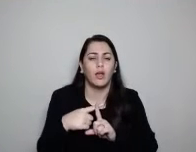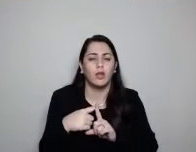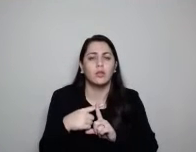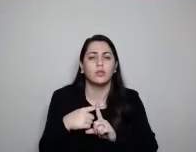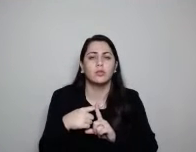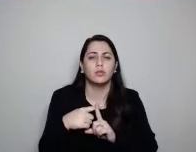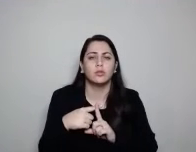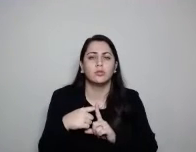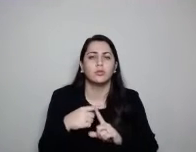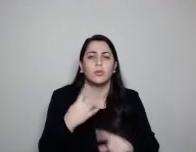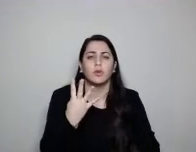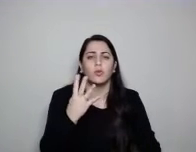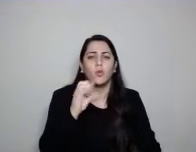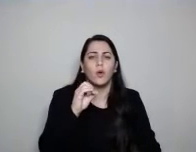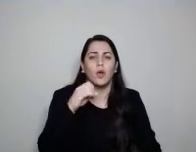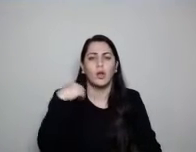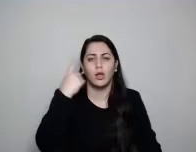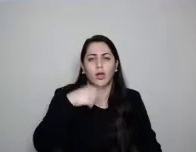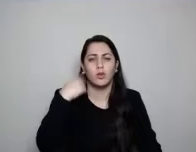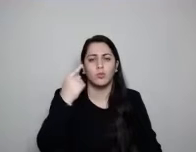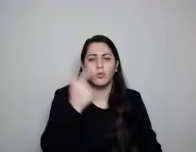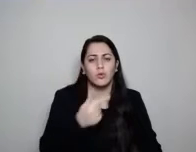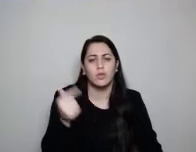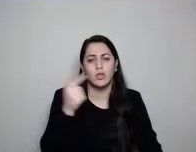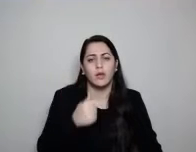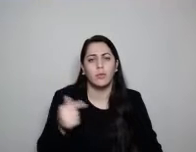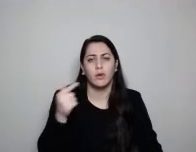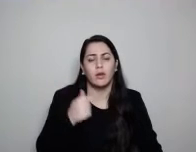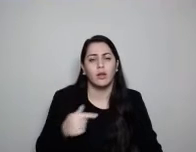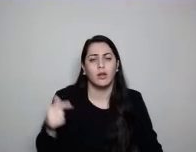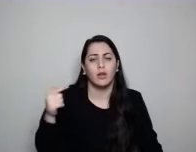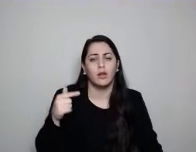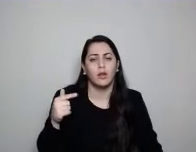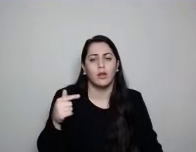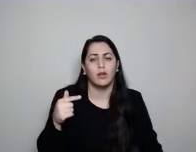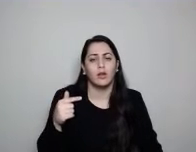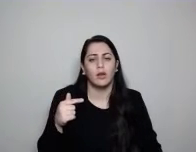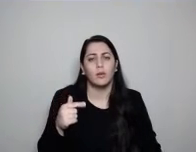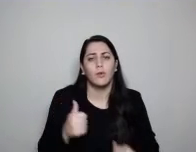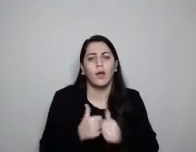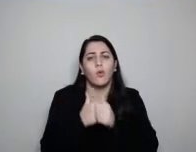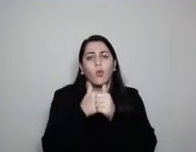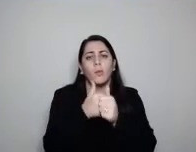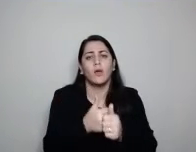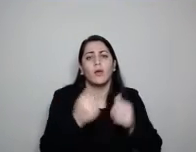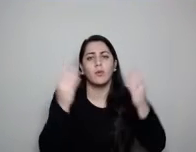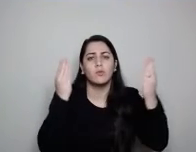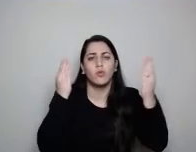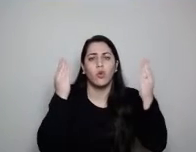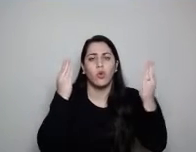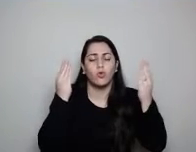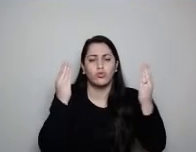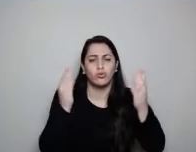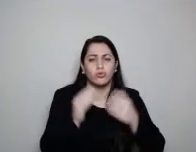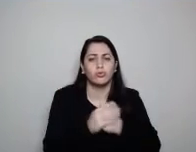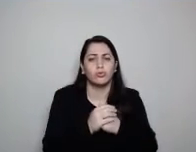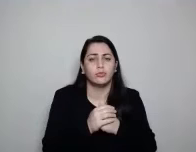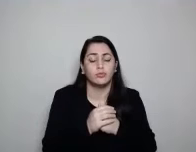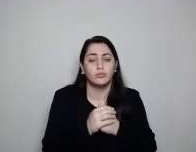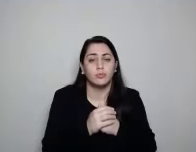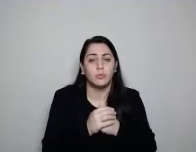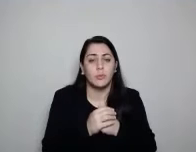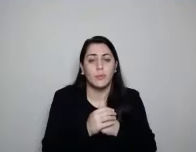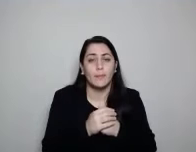40 horas por semana para acompanhamento psicológico. O que há